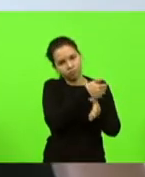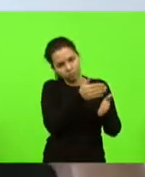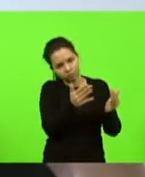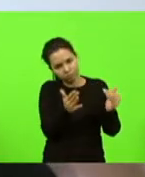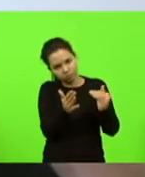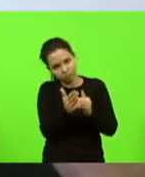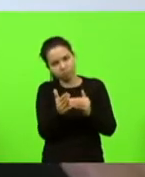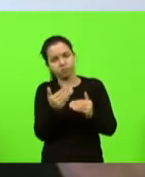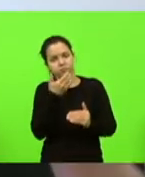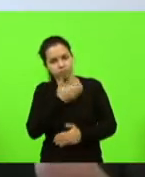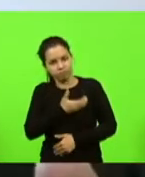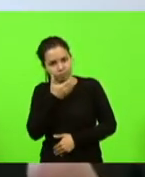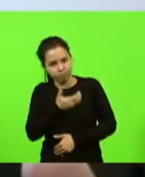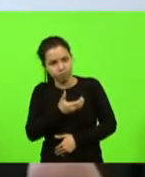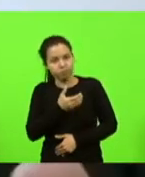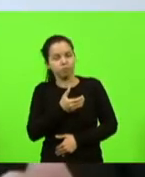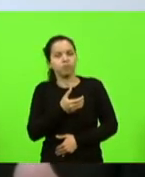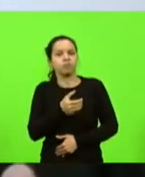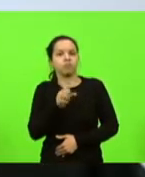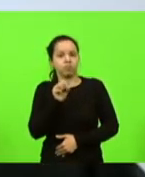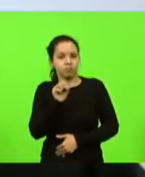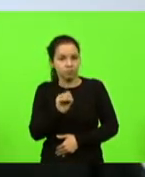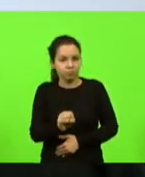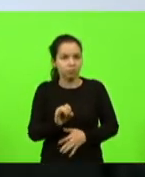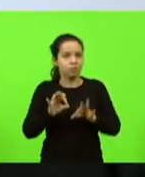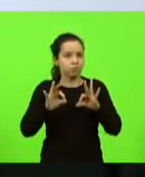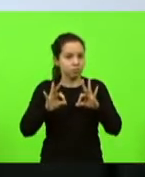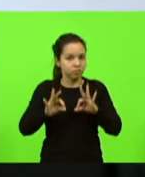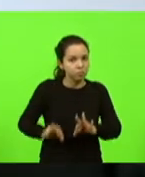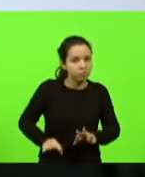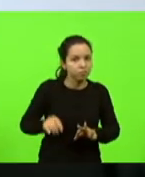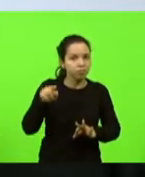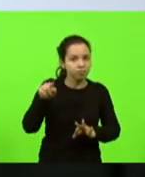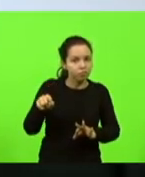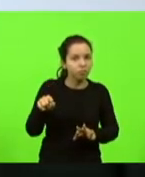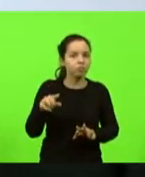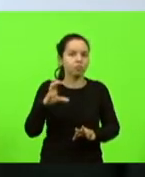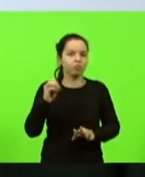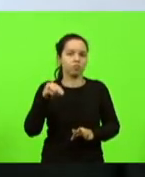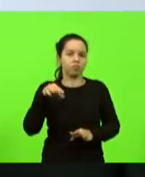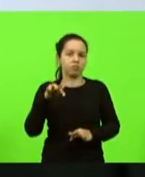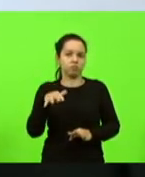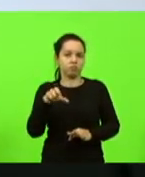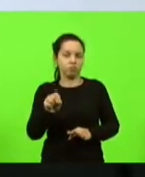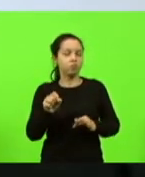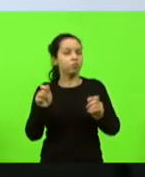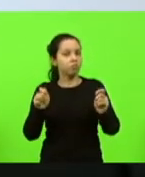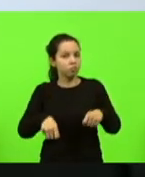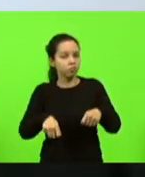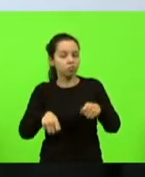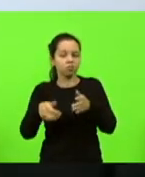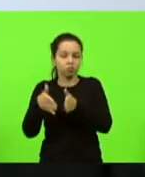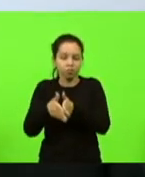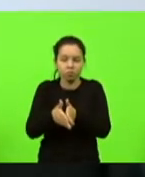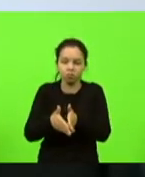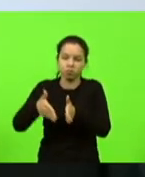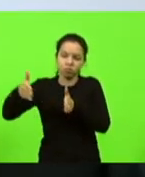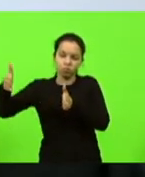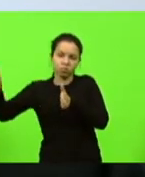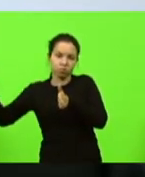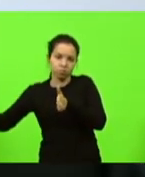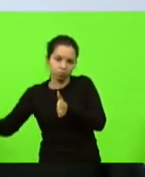der certo lá no Confas, possa ampliar mais até quando concluir a pandemia, ou assim entender o